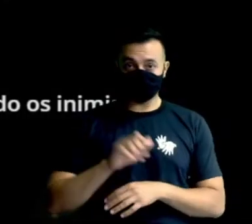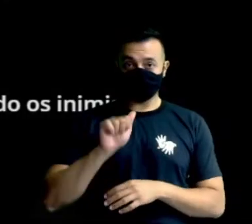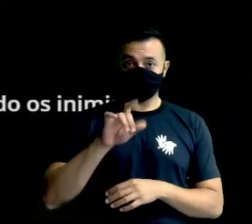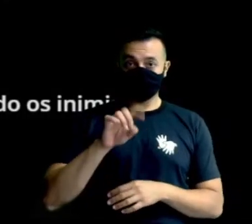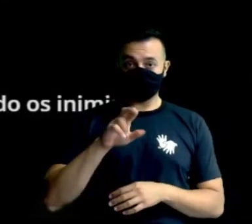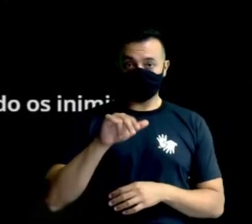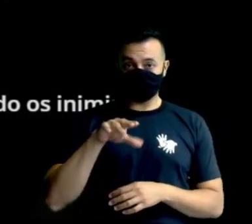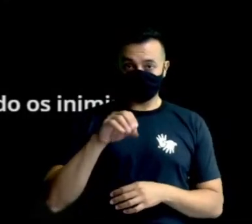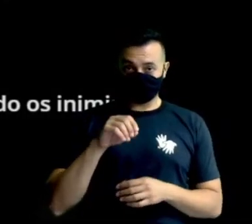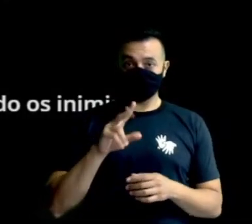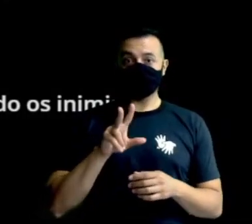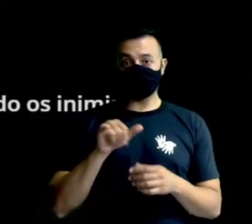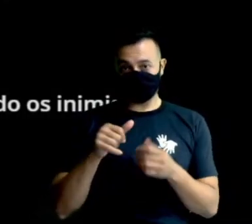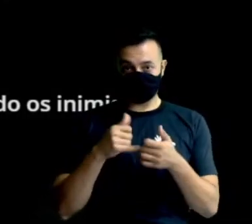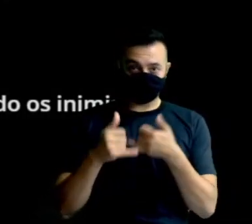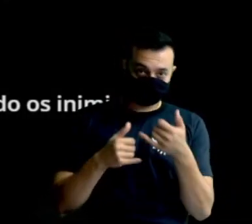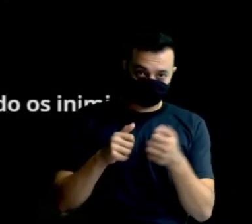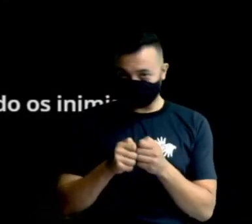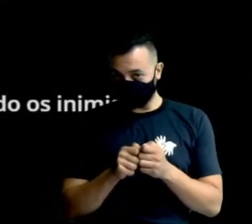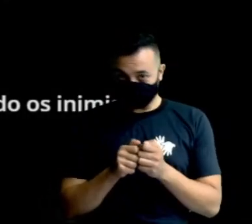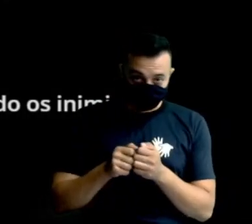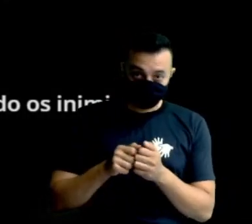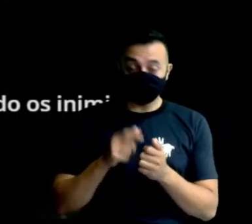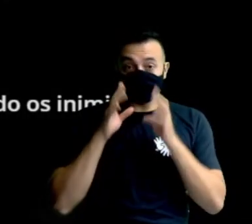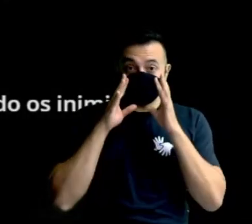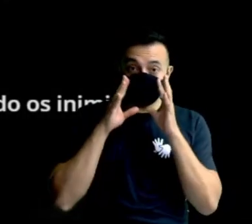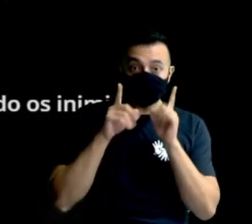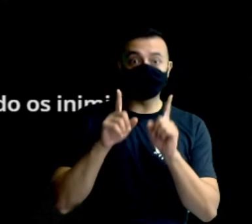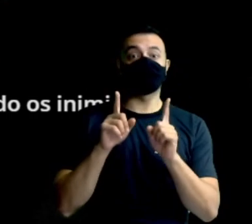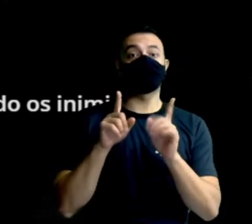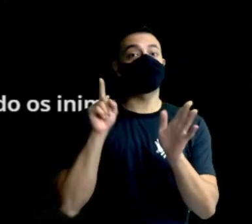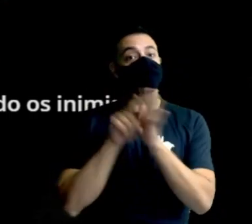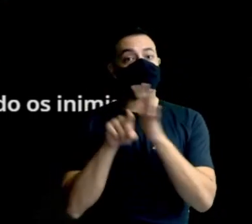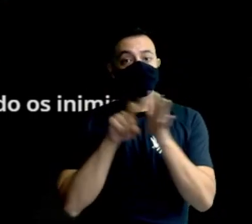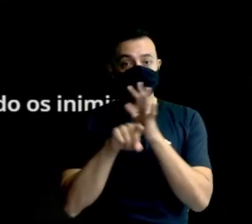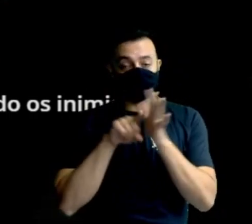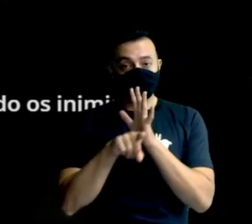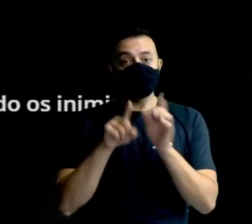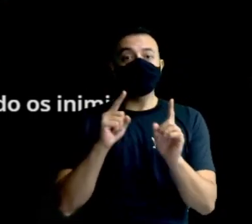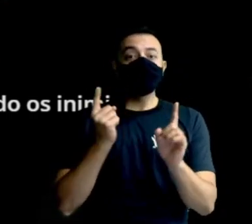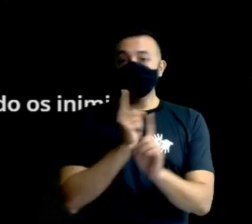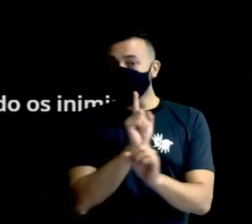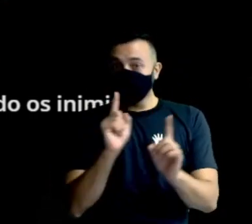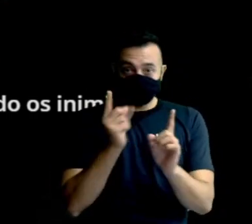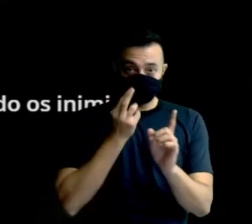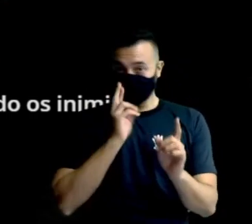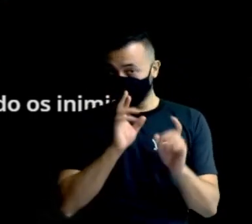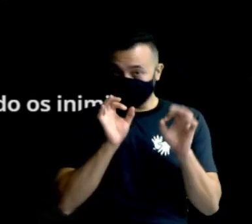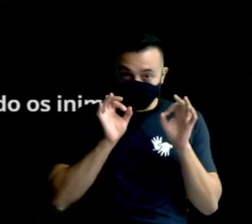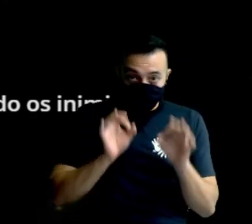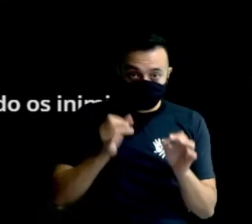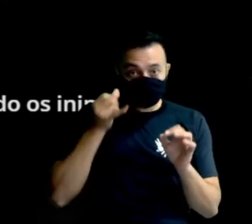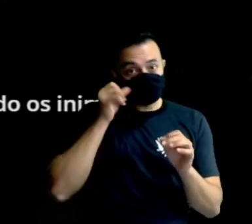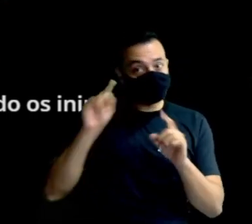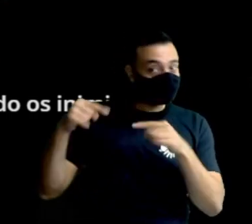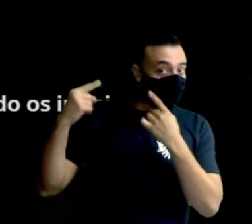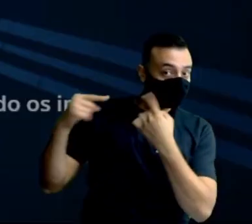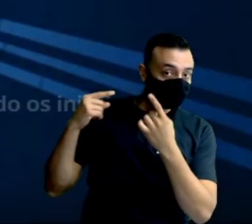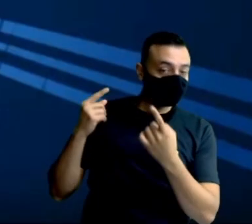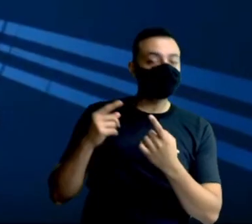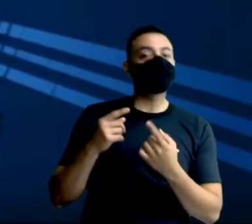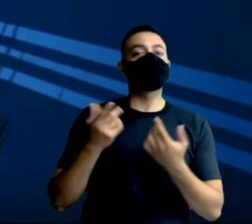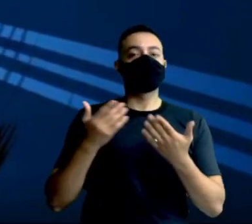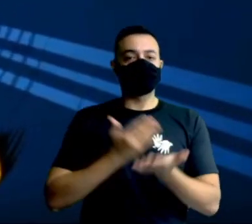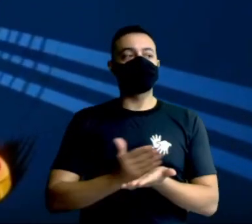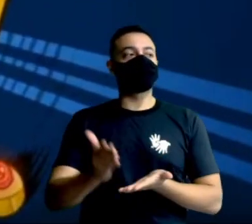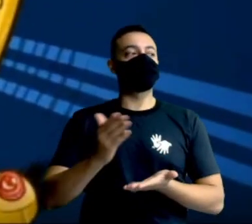Adriano é que vai jogar aqui. Atenção, Adriano, preste atenção nas perguntas e corra para a resposta correta, evitando os inimigos.